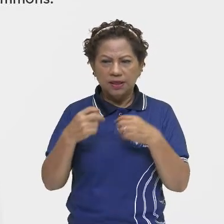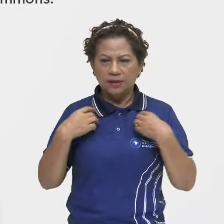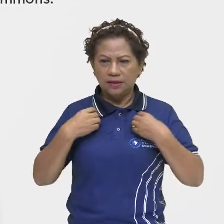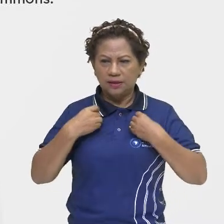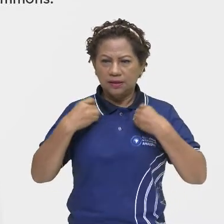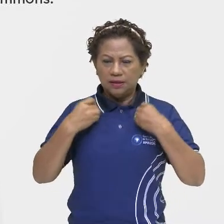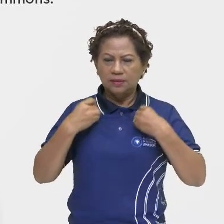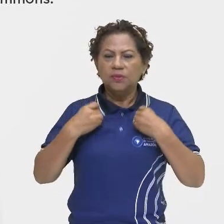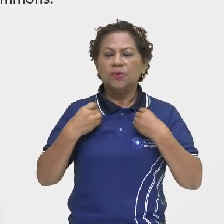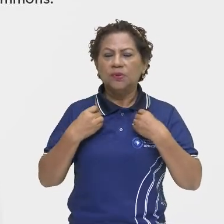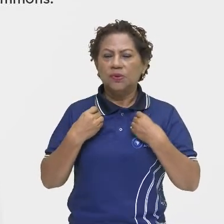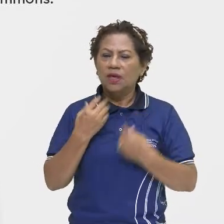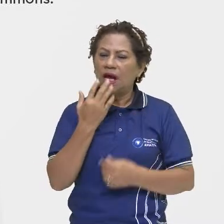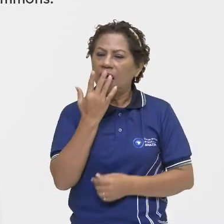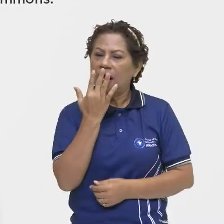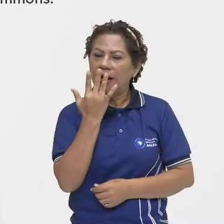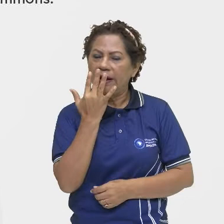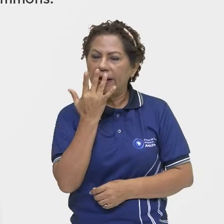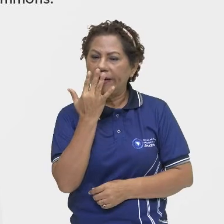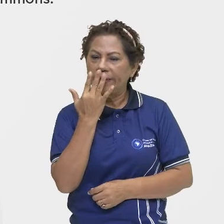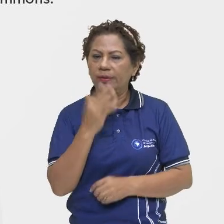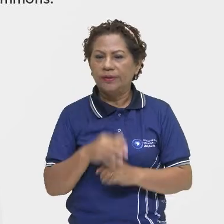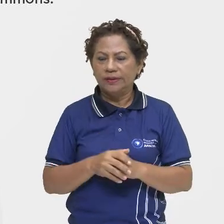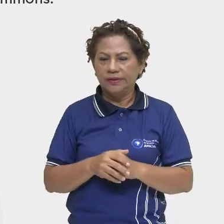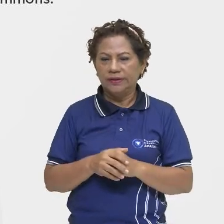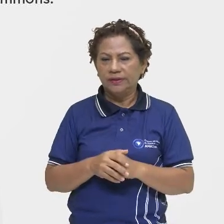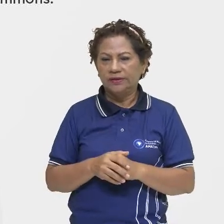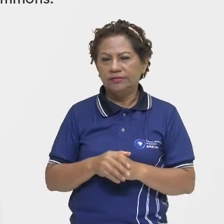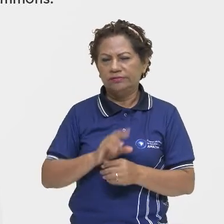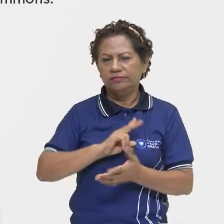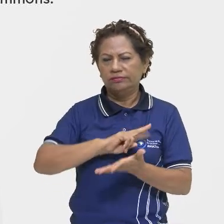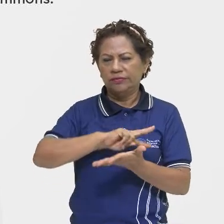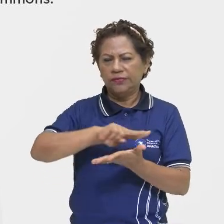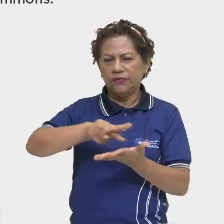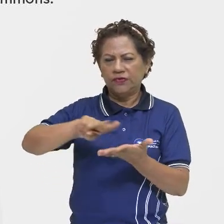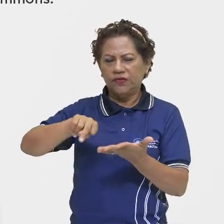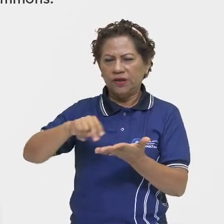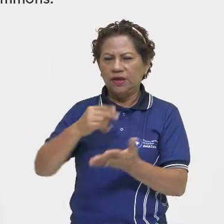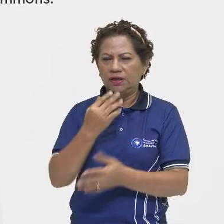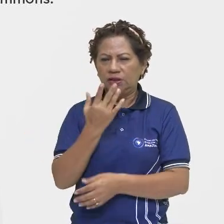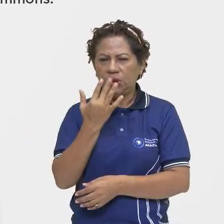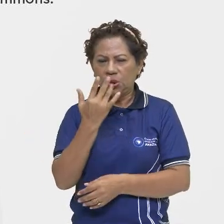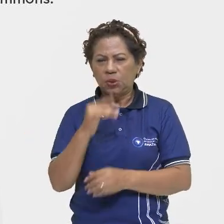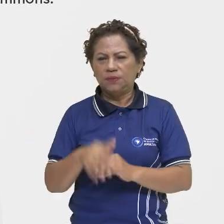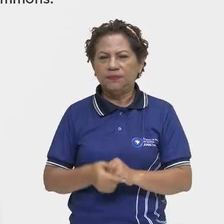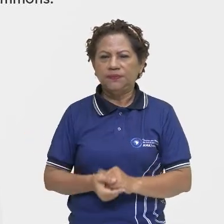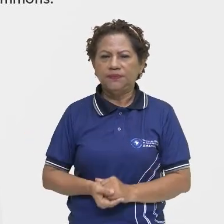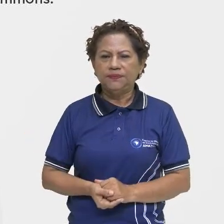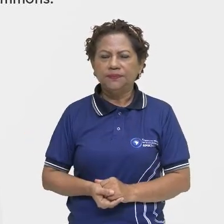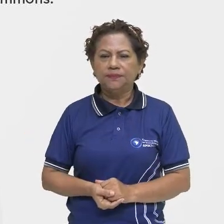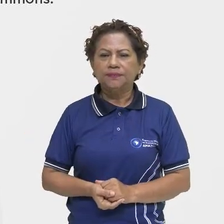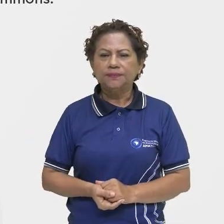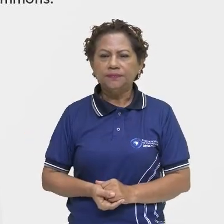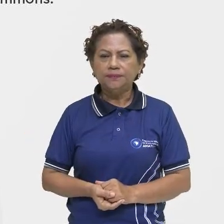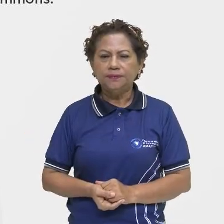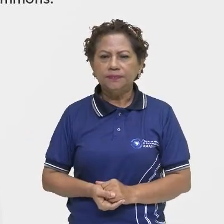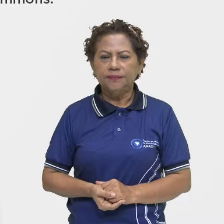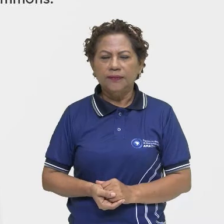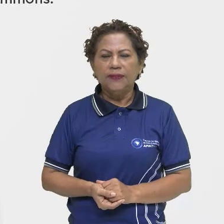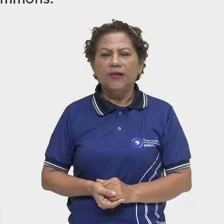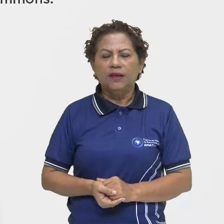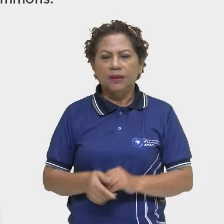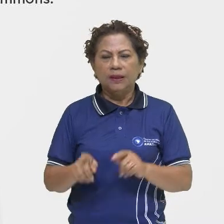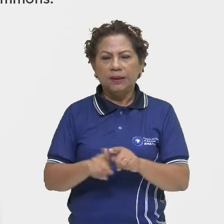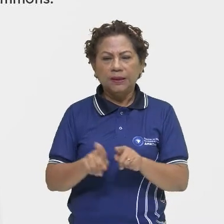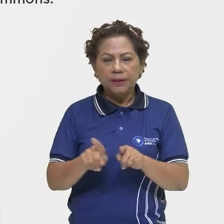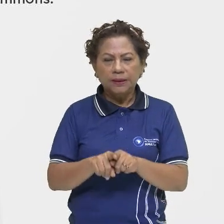utiliza cores puras. A gente tem a utilização do verde, do rosa e do amarelo, né? E a gente tem ali alguns traços de